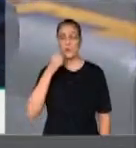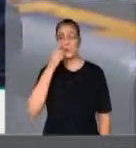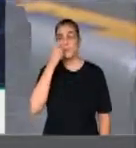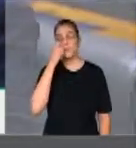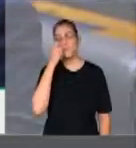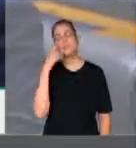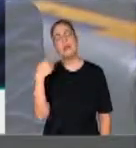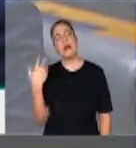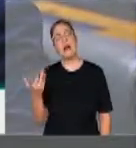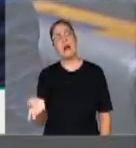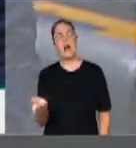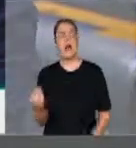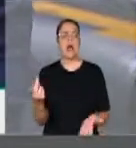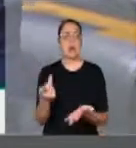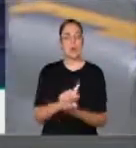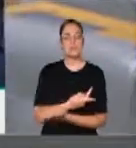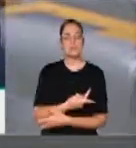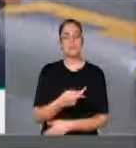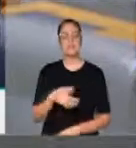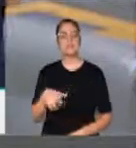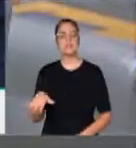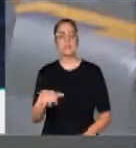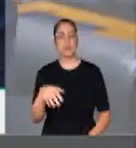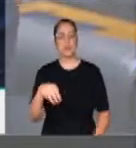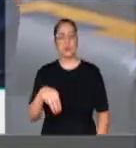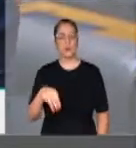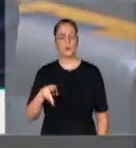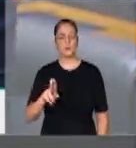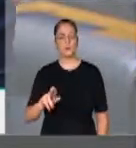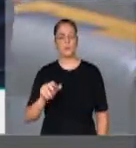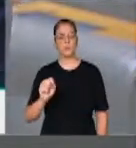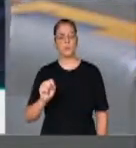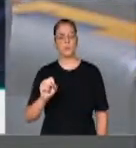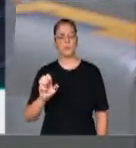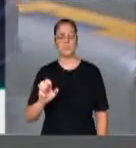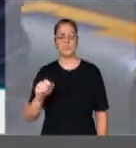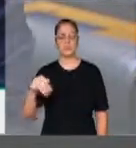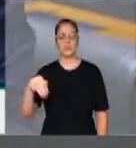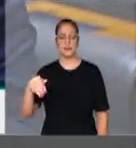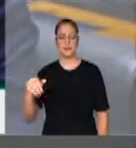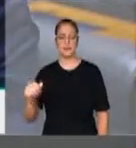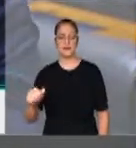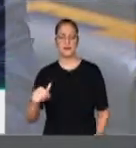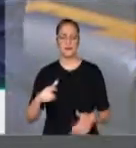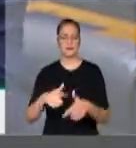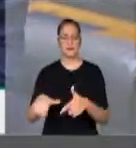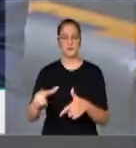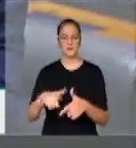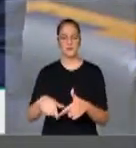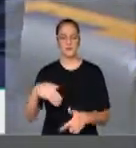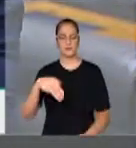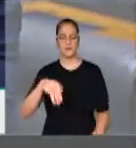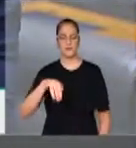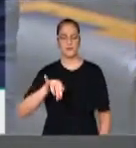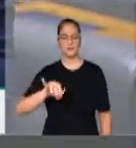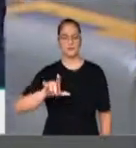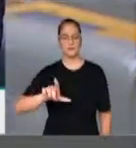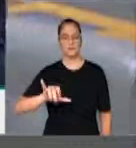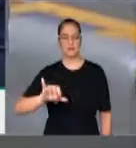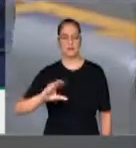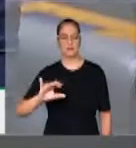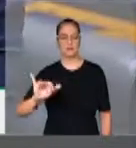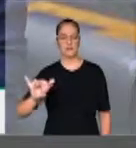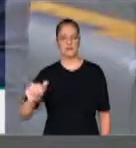na Muzema que foi sitiada pelos milicianos, ele declarou de que